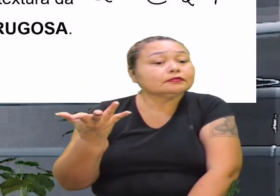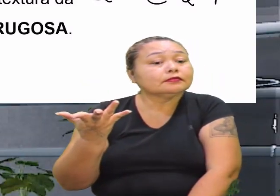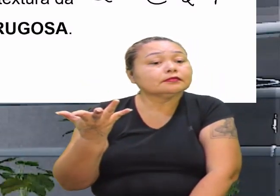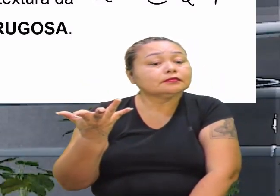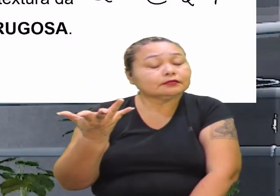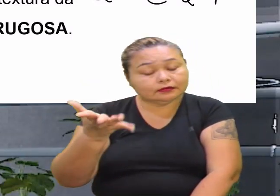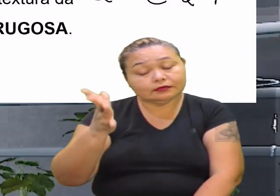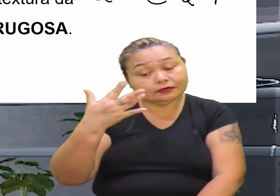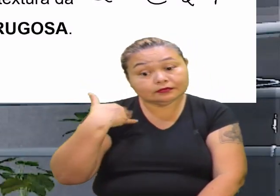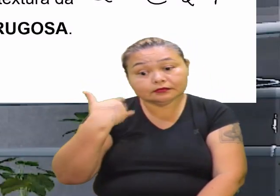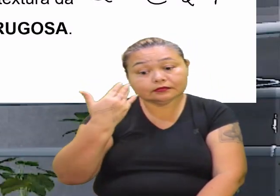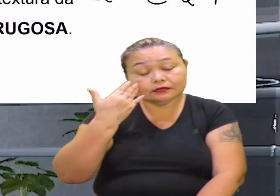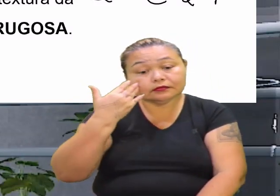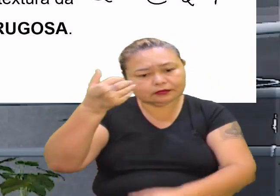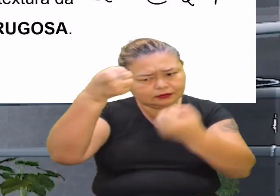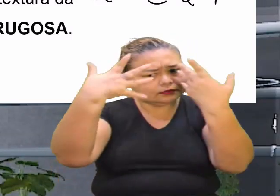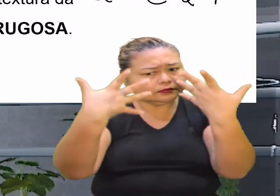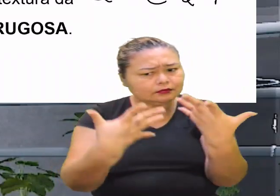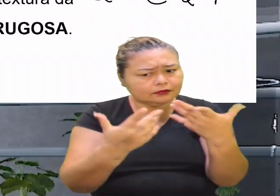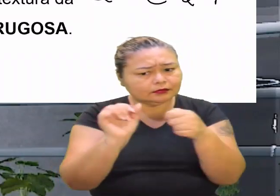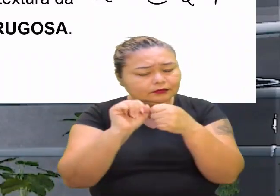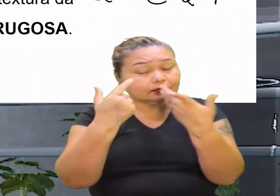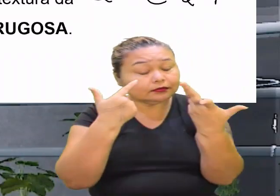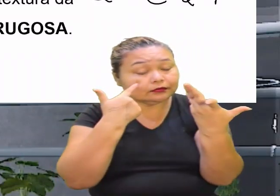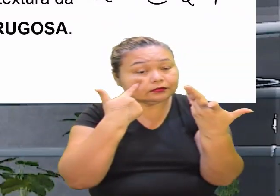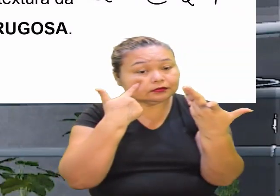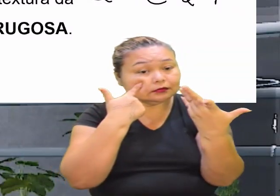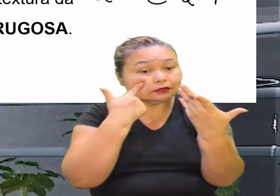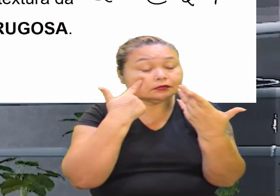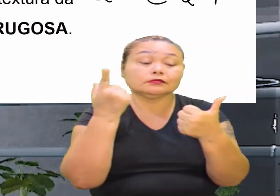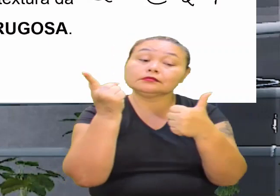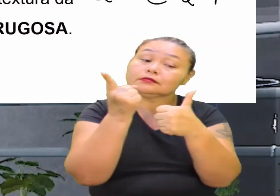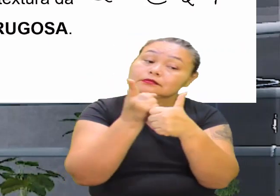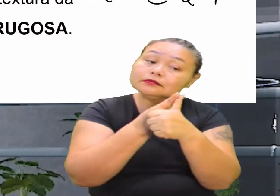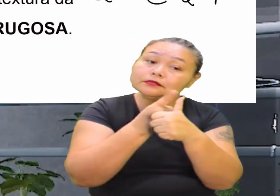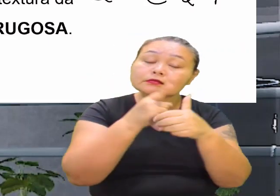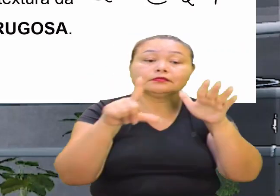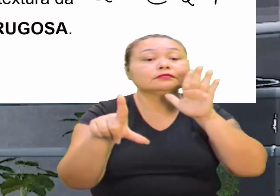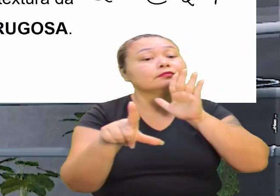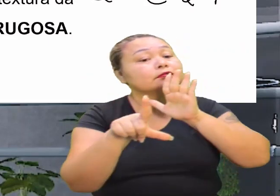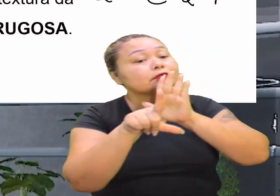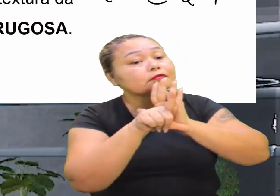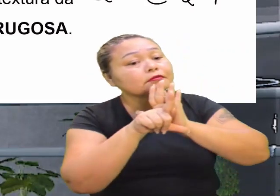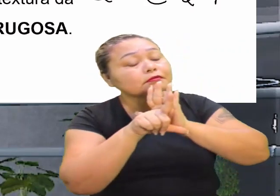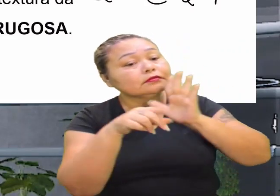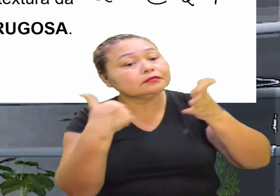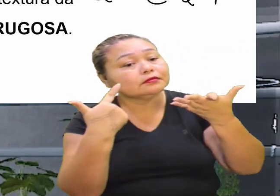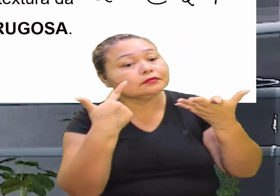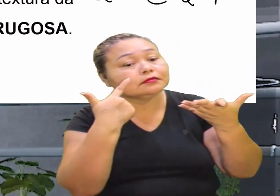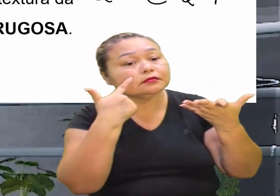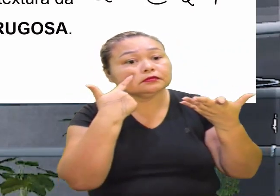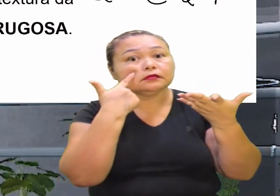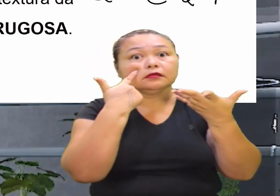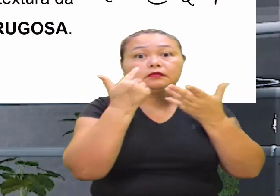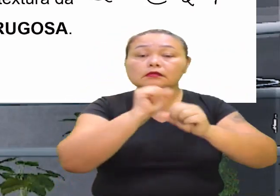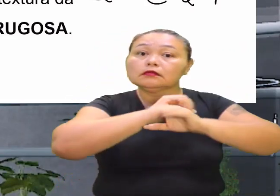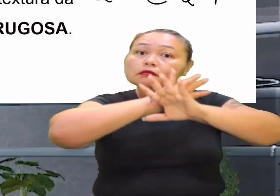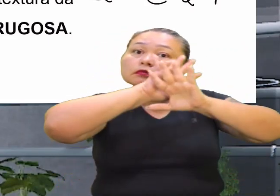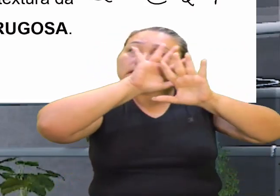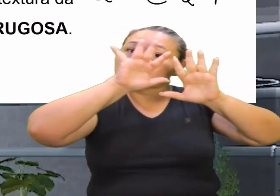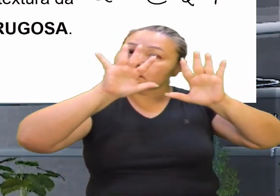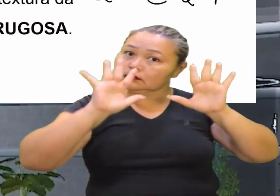transpõe para a nossa realidade. Na primeira lei, meus queridos, ficou uma coisa bem clara.